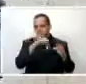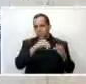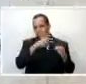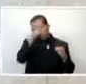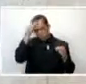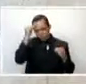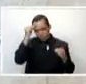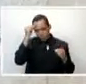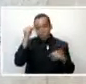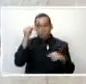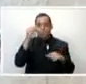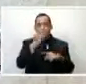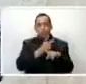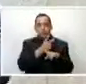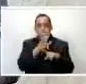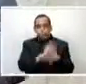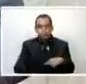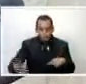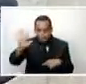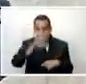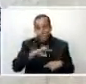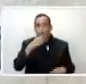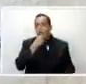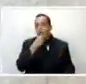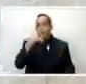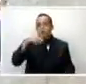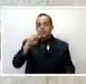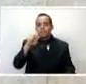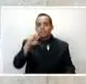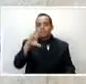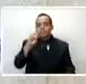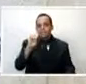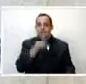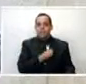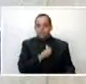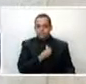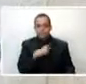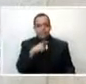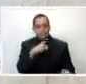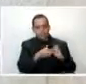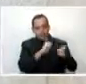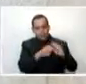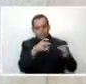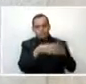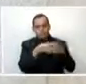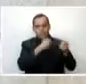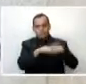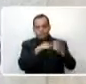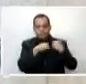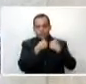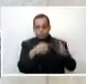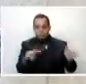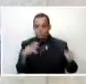o supervisor-geral de abastecimento do município, Marcelo Mazeta Lucas, esteve presente em reunião da Comissão de Administração Pública,